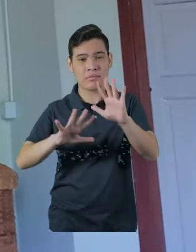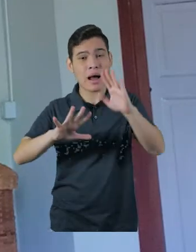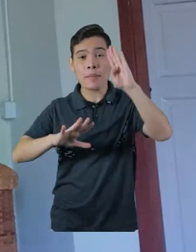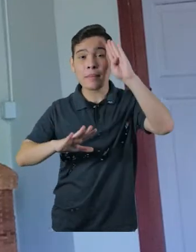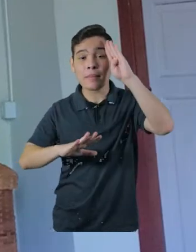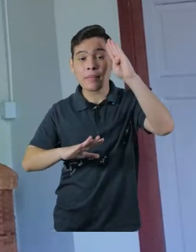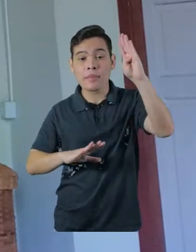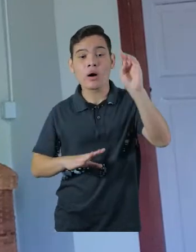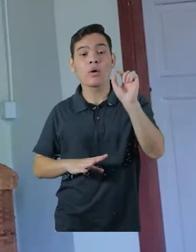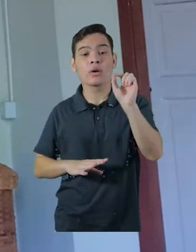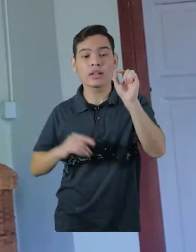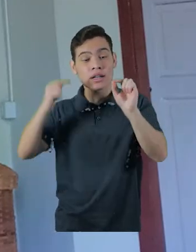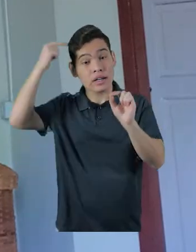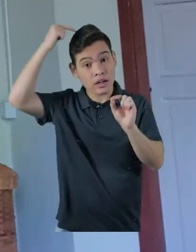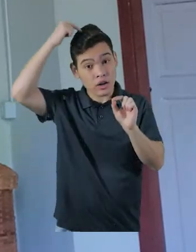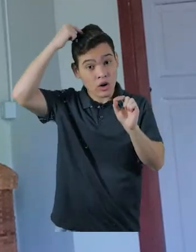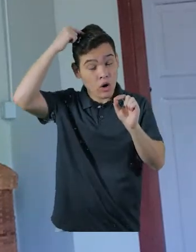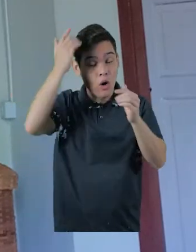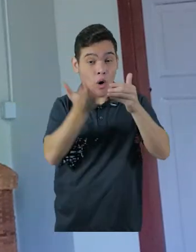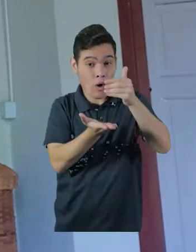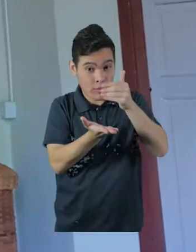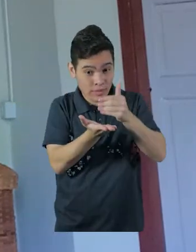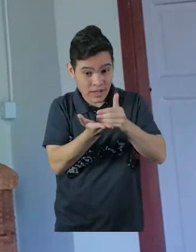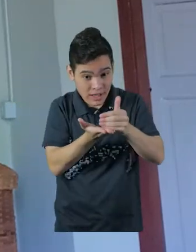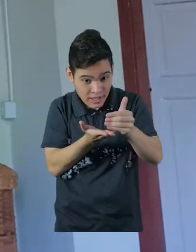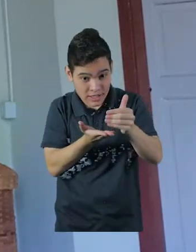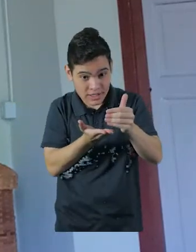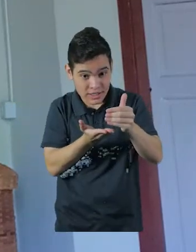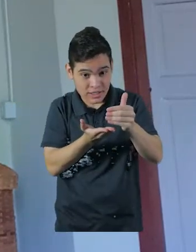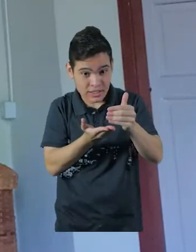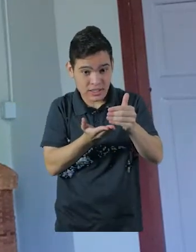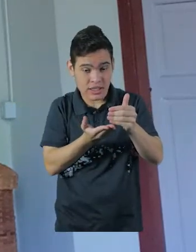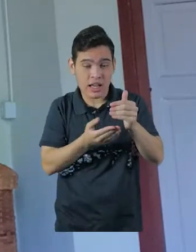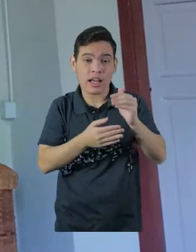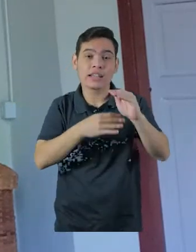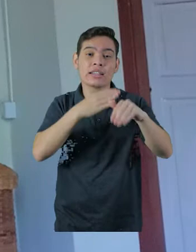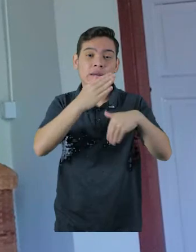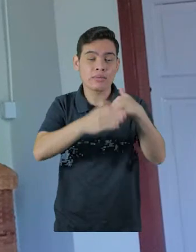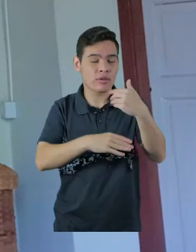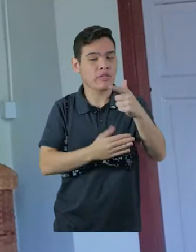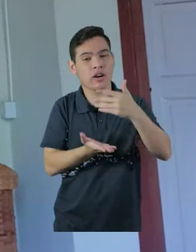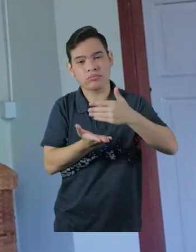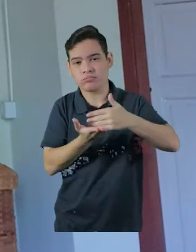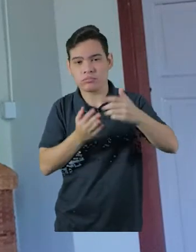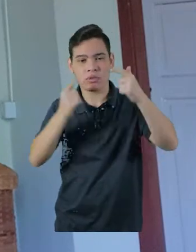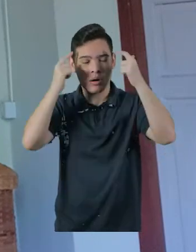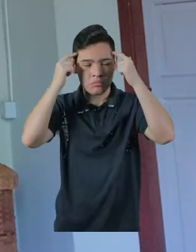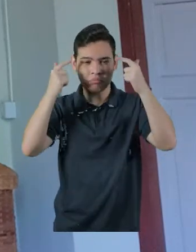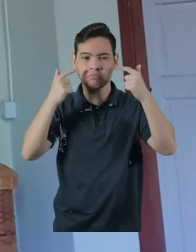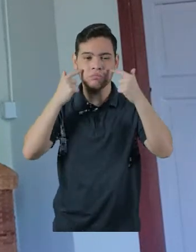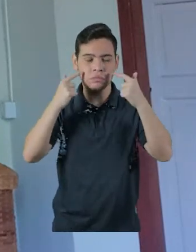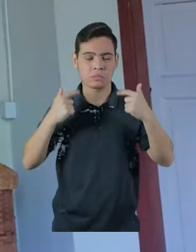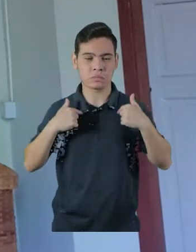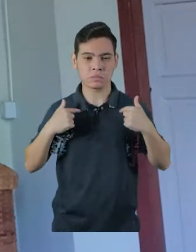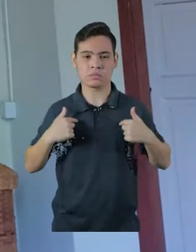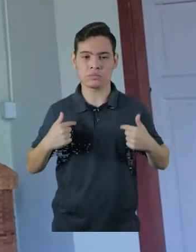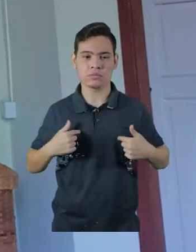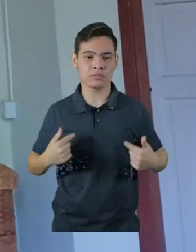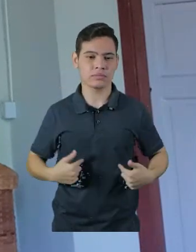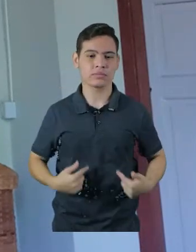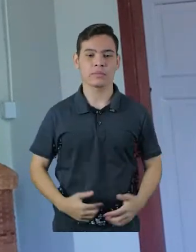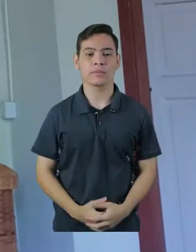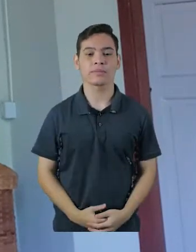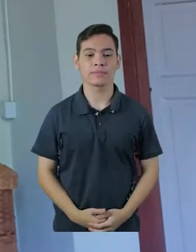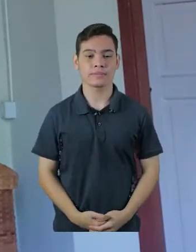A ideia principal é, topo da cabeça conduz e você está ondulando frente e trás.